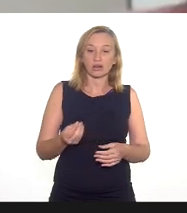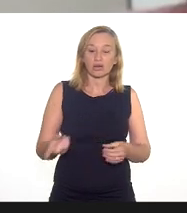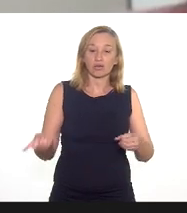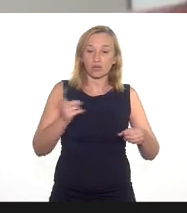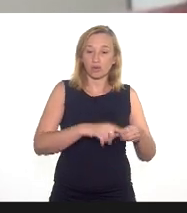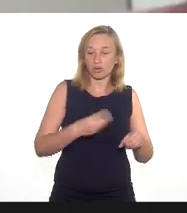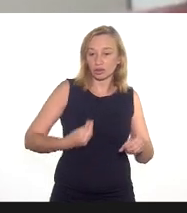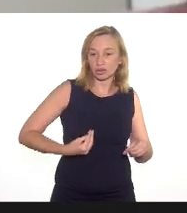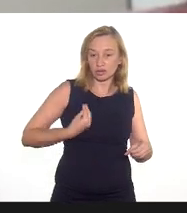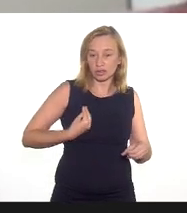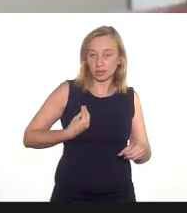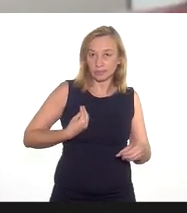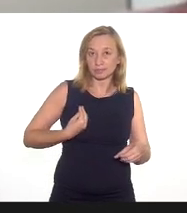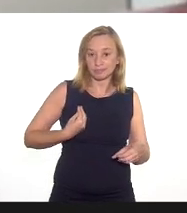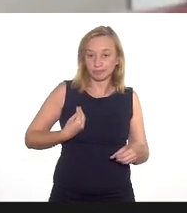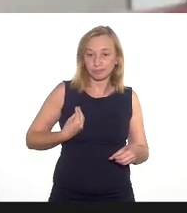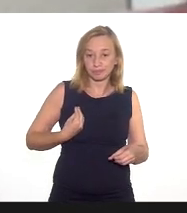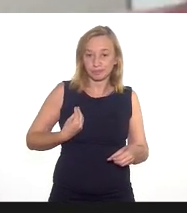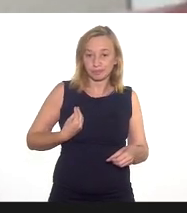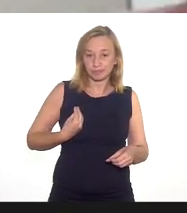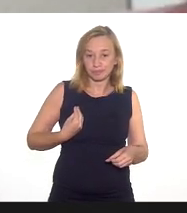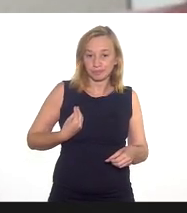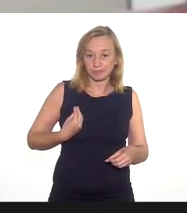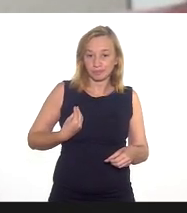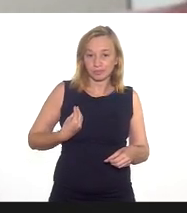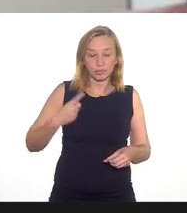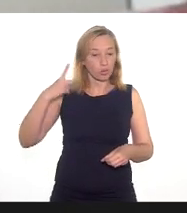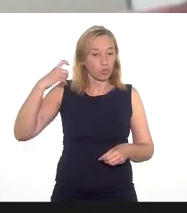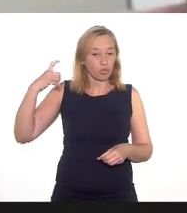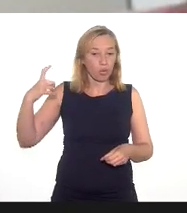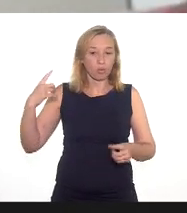com componente presencial...